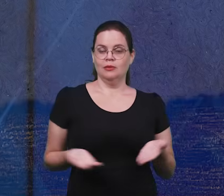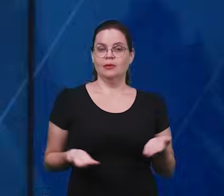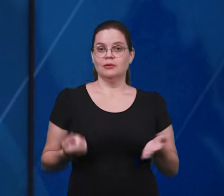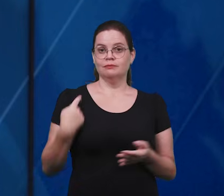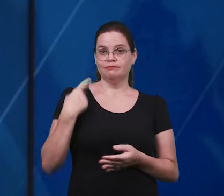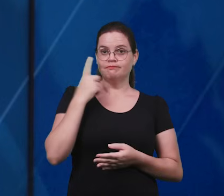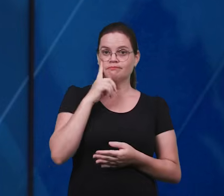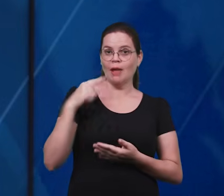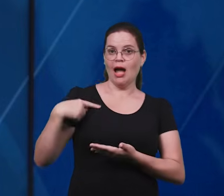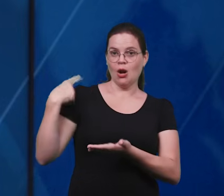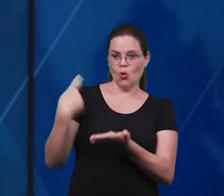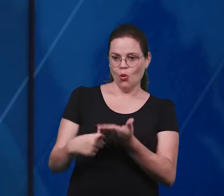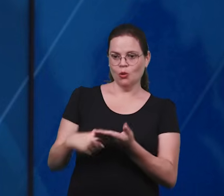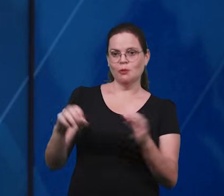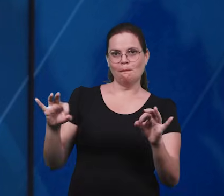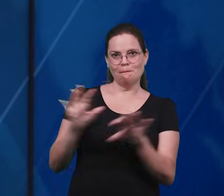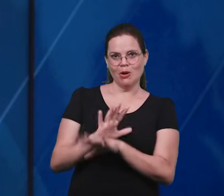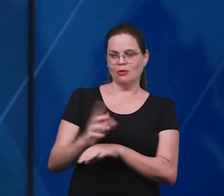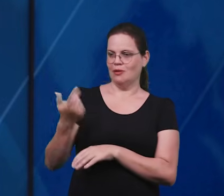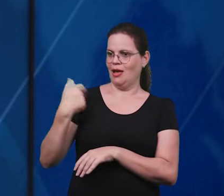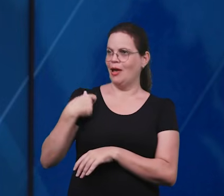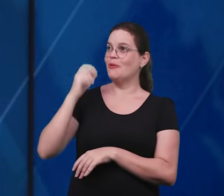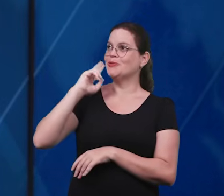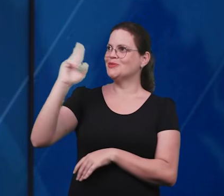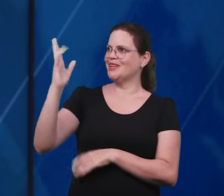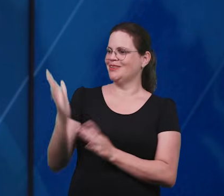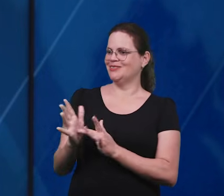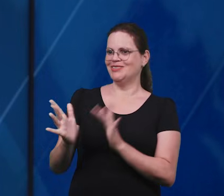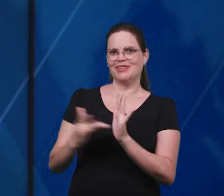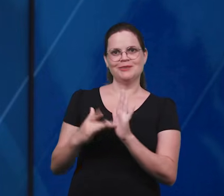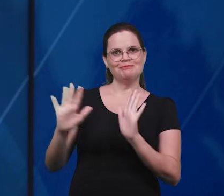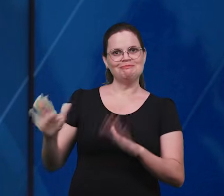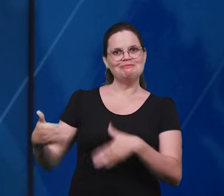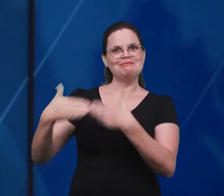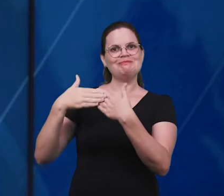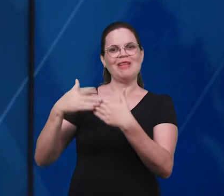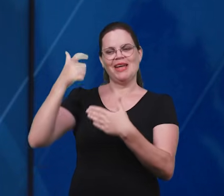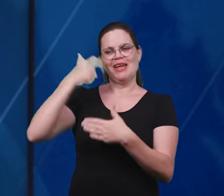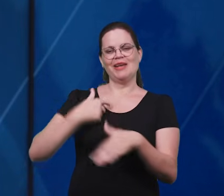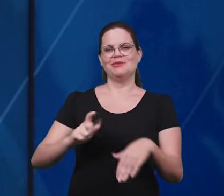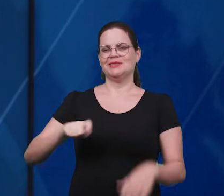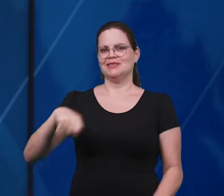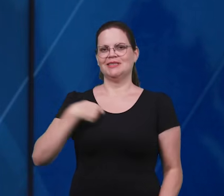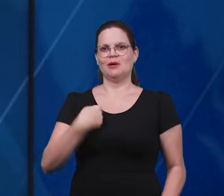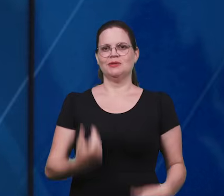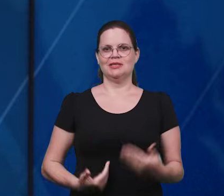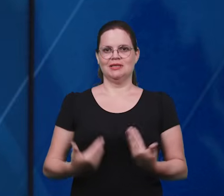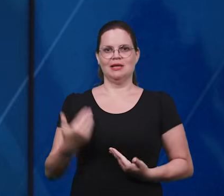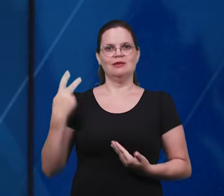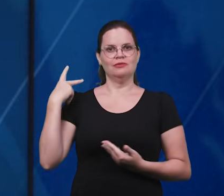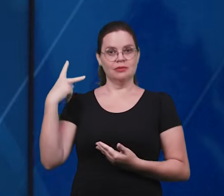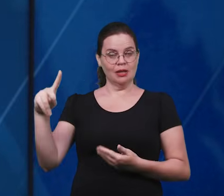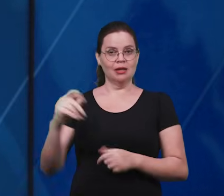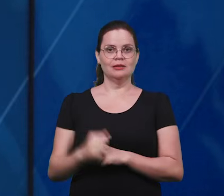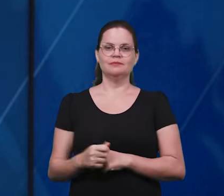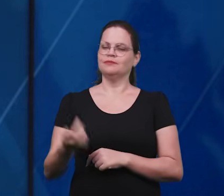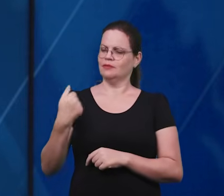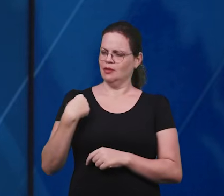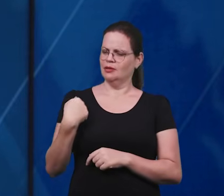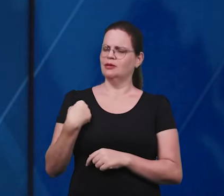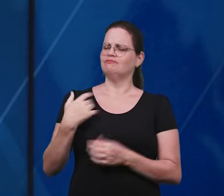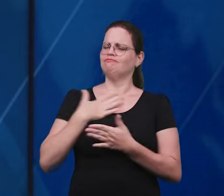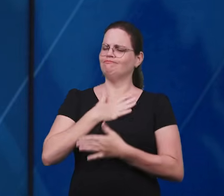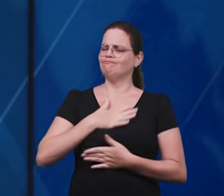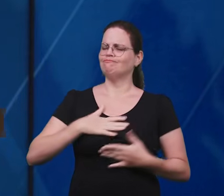com esse acordo estabelecido com Jesus, nós nos tornamos seus servos e temos o prazer